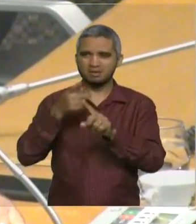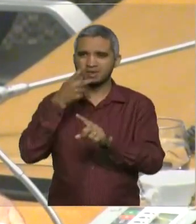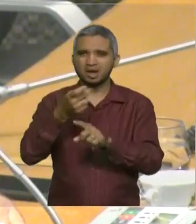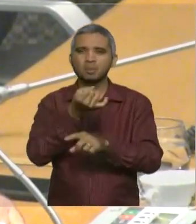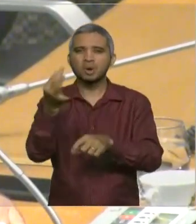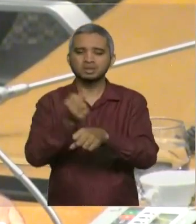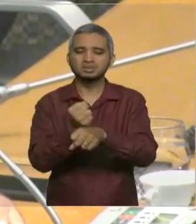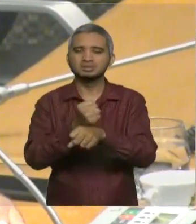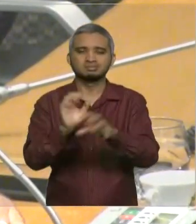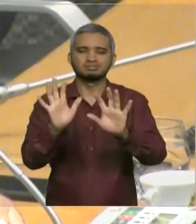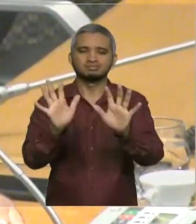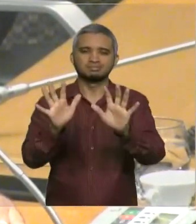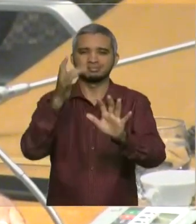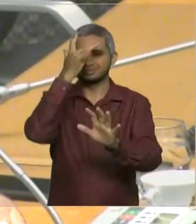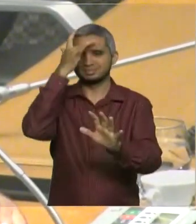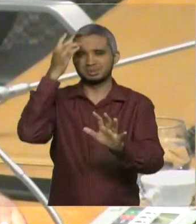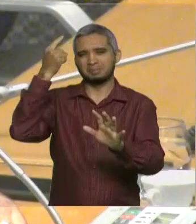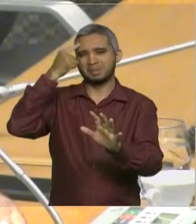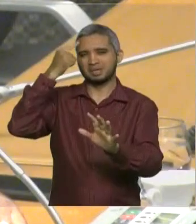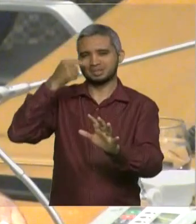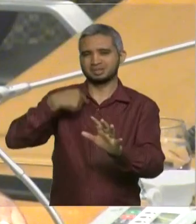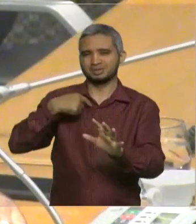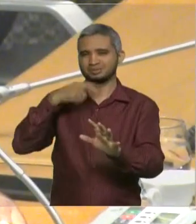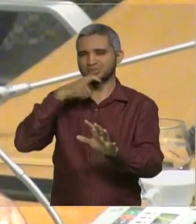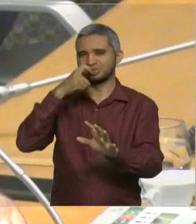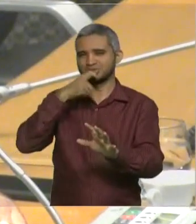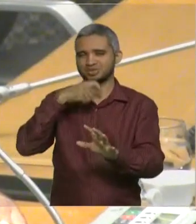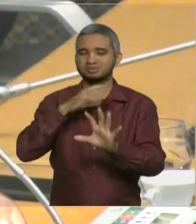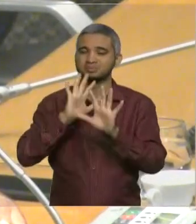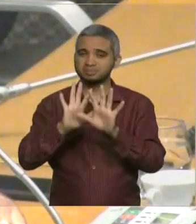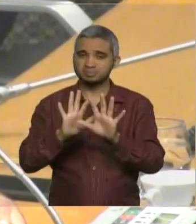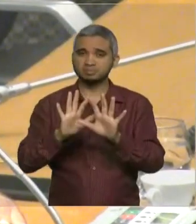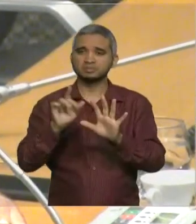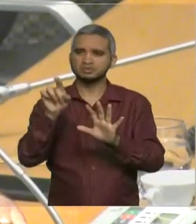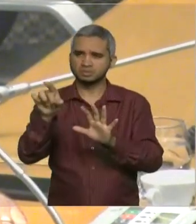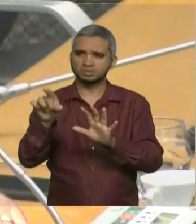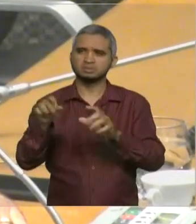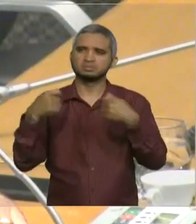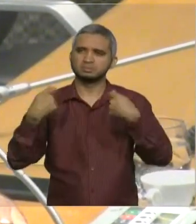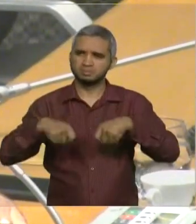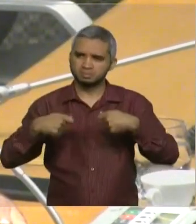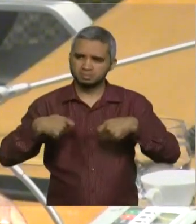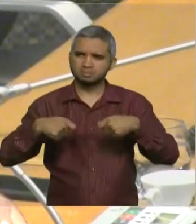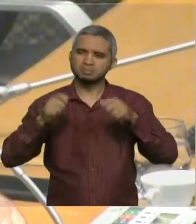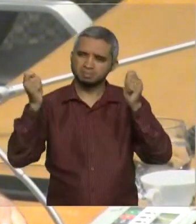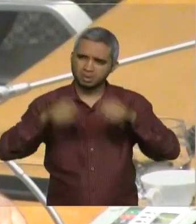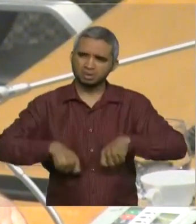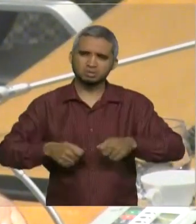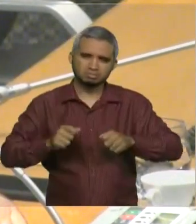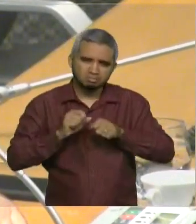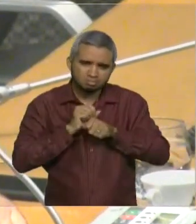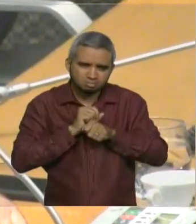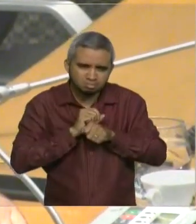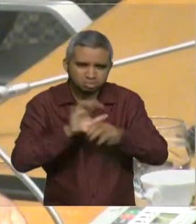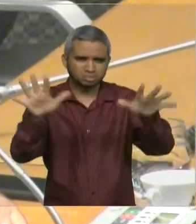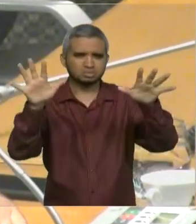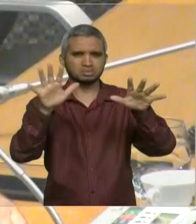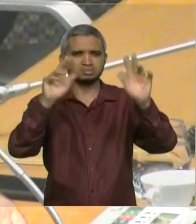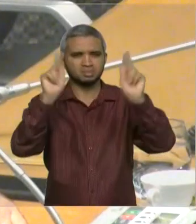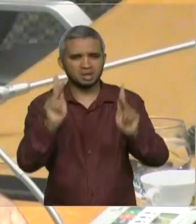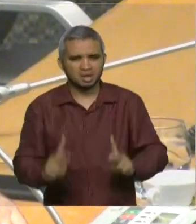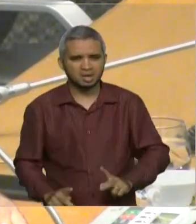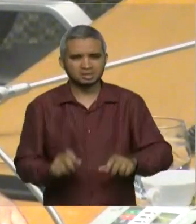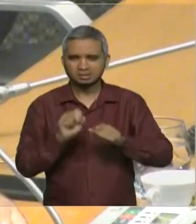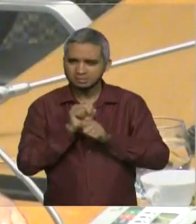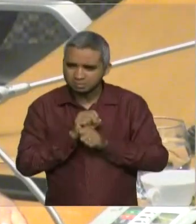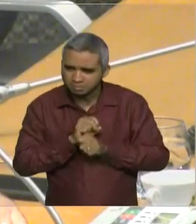Mas que a senhora continue irradiando felicidade, irradiando amor, irradiando paz, porque o mundo precisa